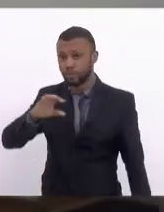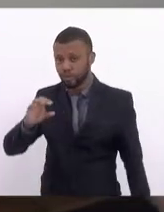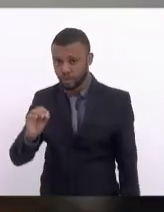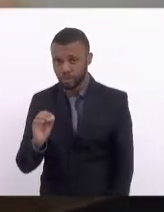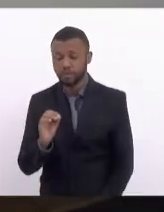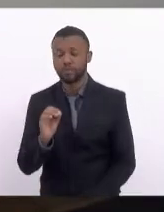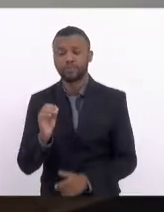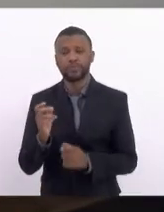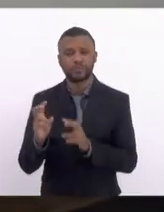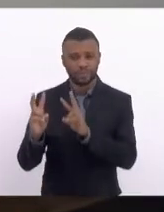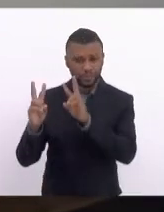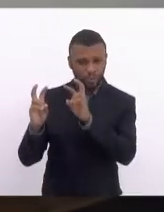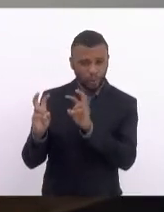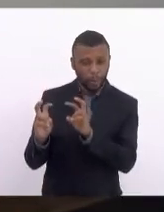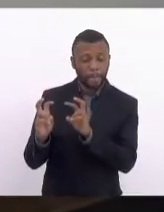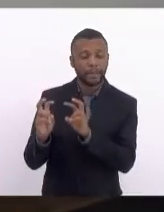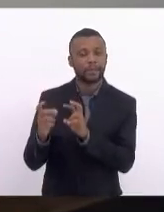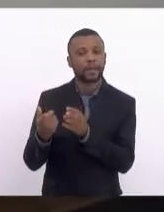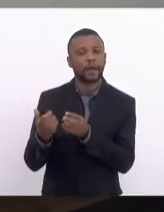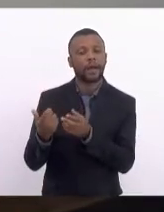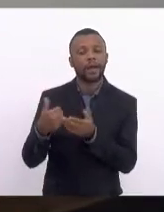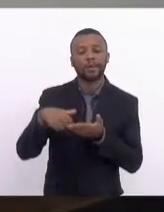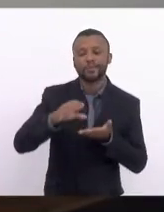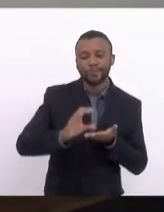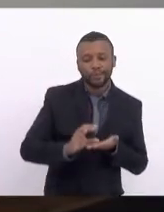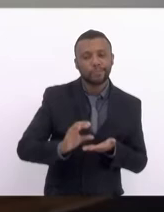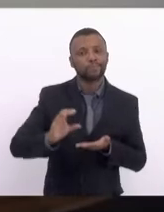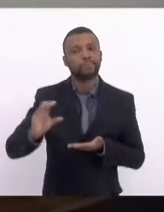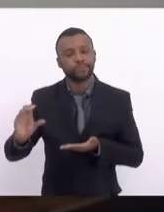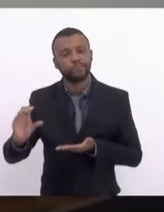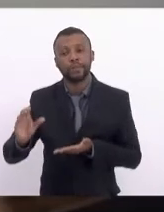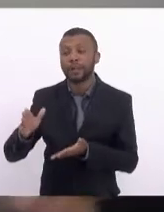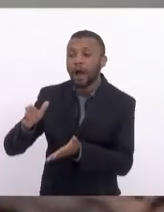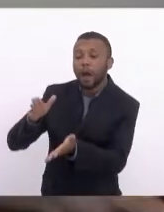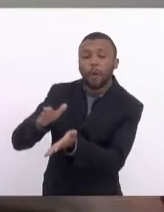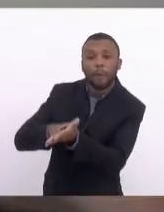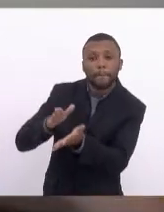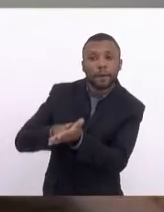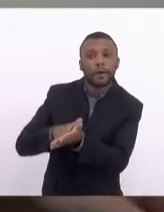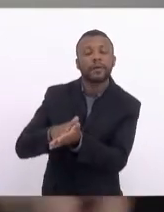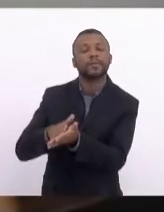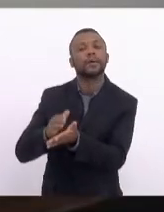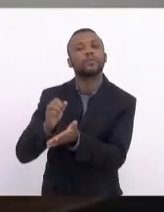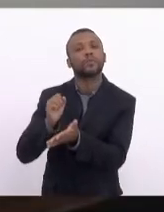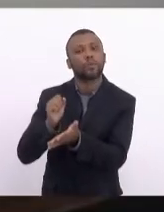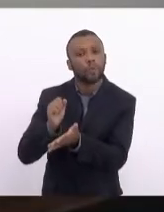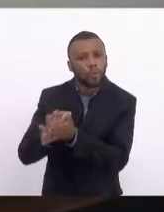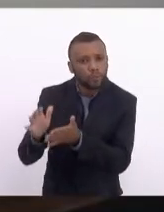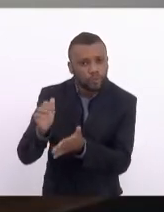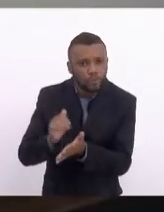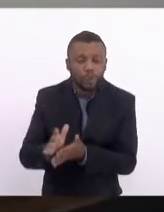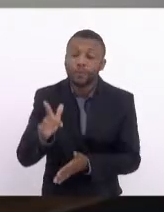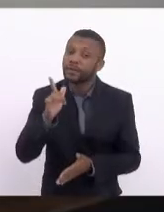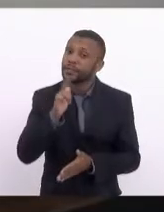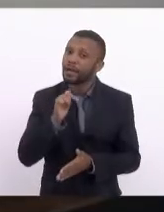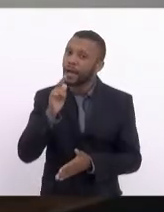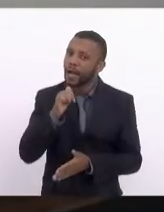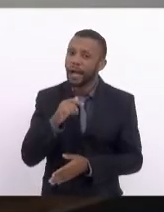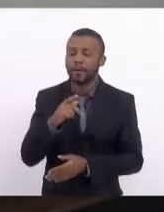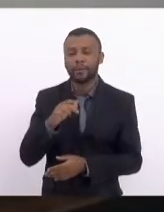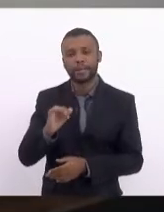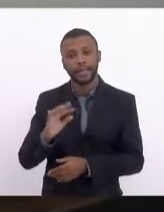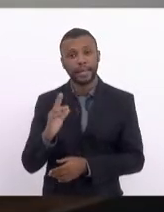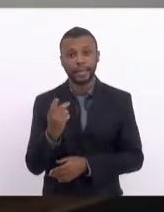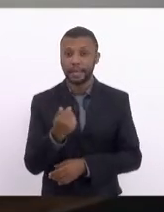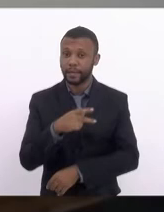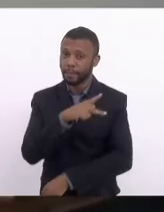questão do pagamento da cobrança do consumo de água no bairro de Paquetá, na ilha de Paquetá,